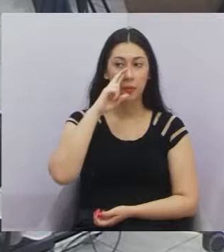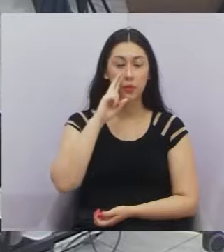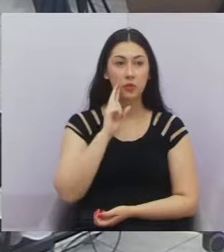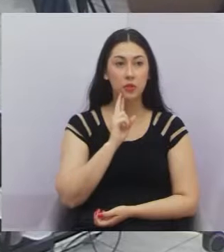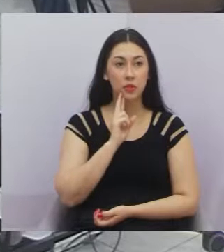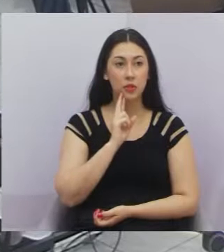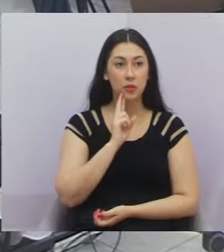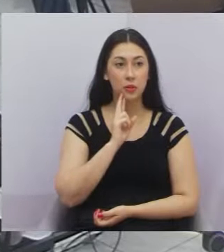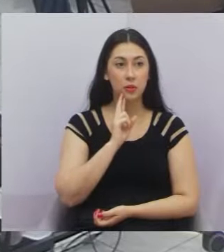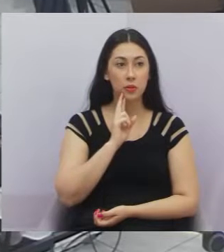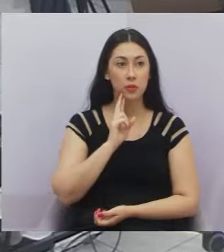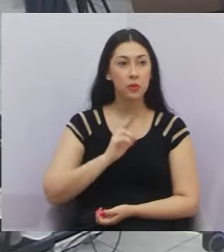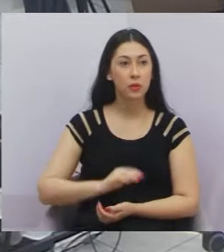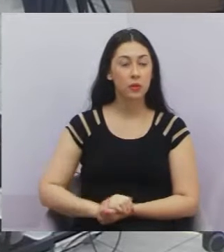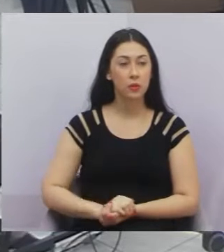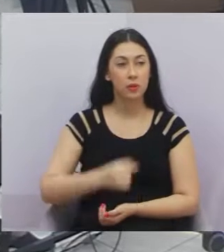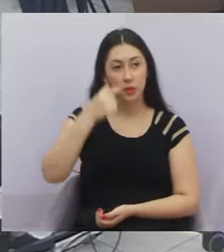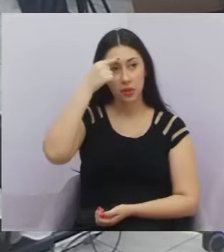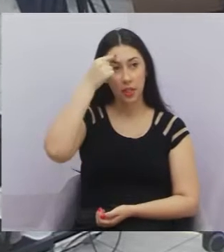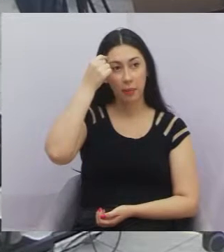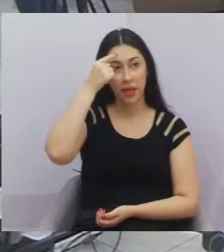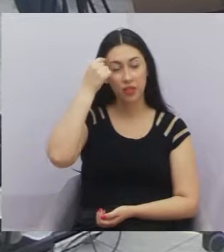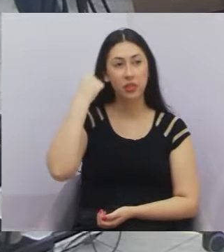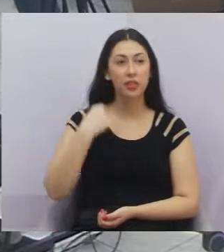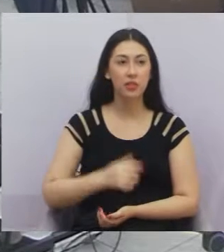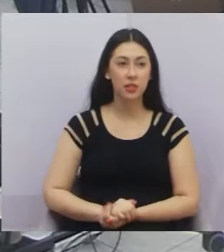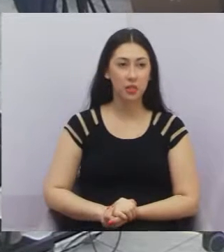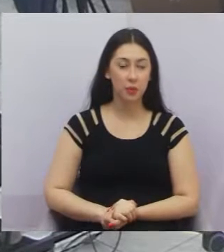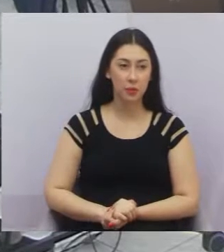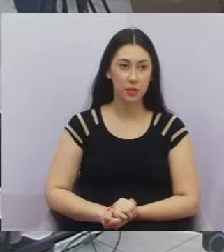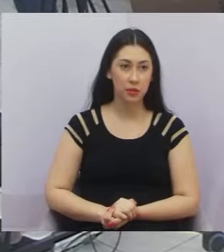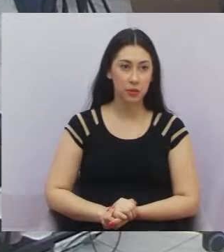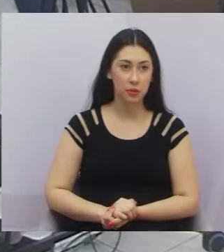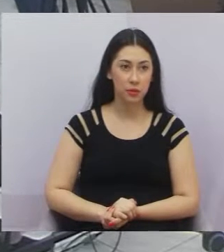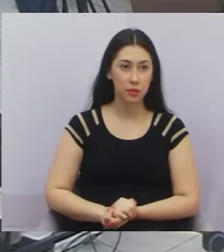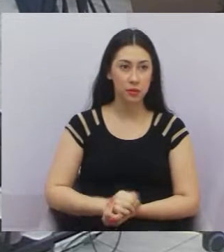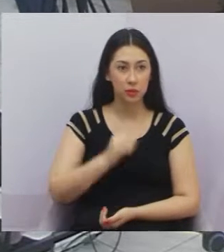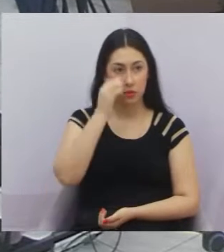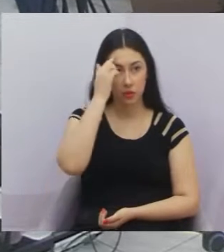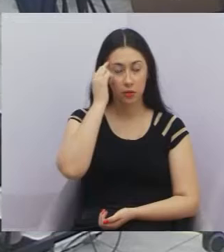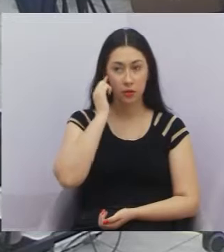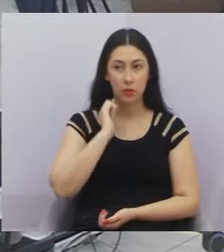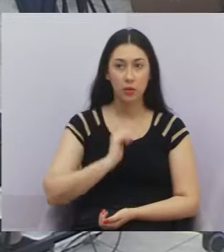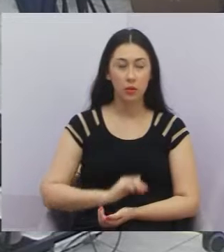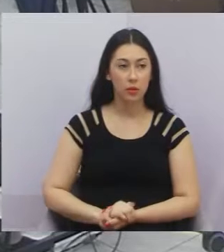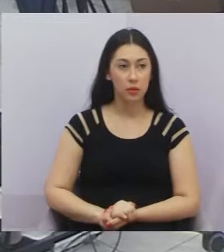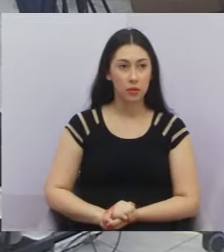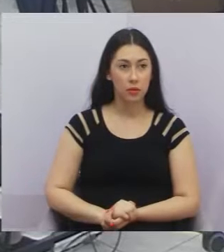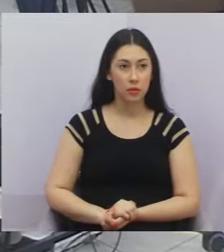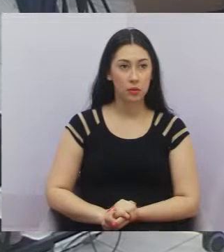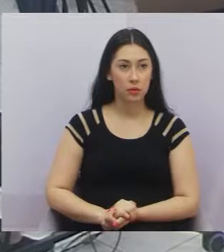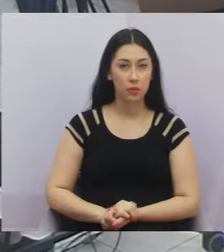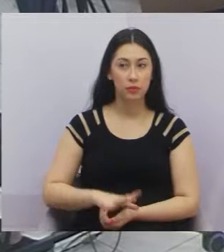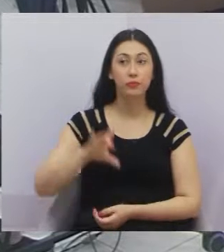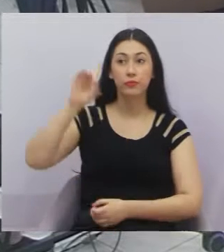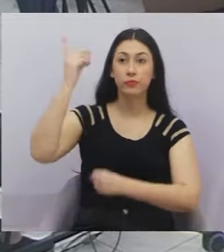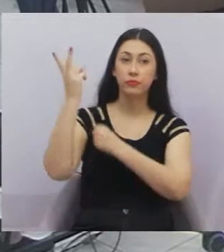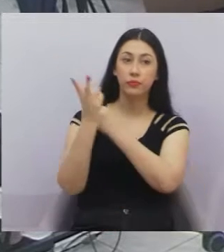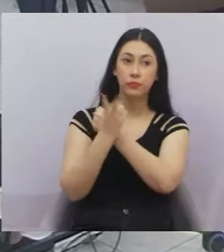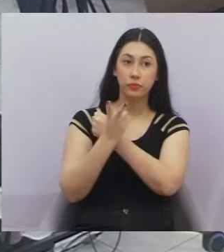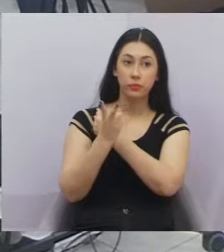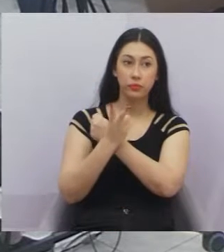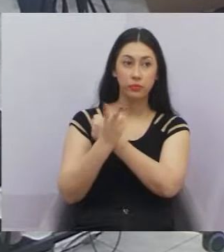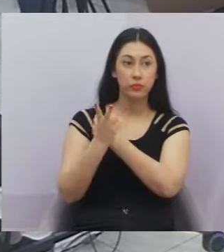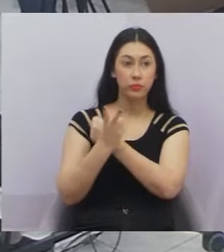dos Condutores, Edgar Sasaki. Temos um número suficiente para iniciarmos a sessão. Sob a proteção de Deus e com o